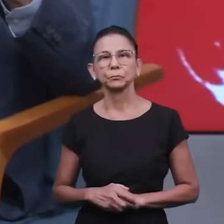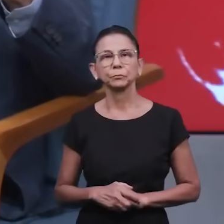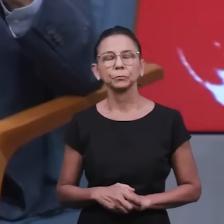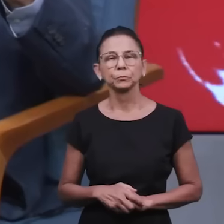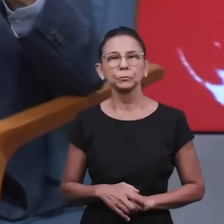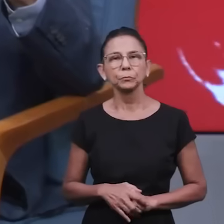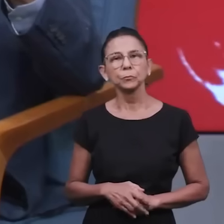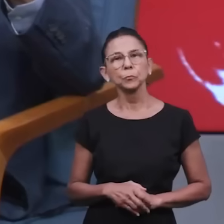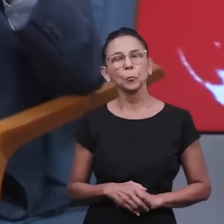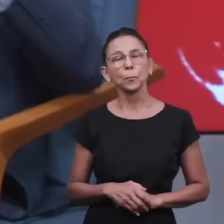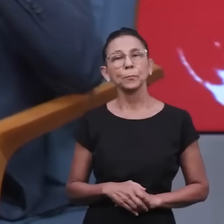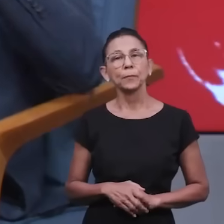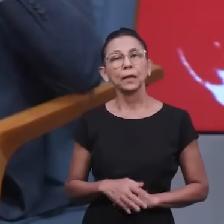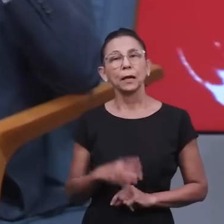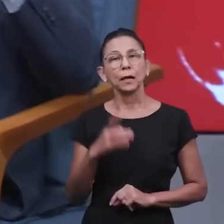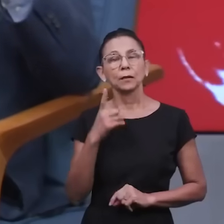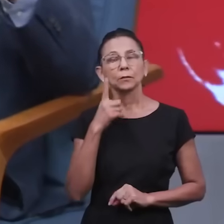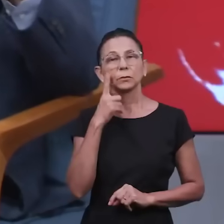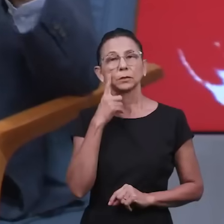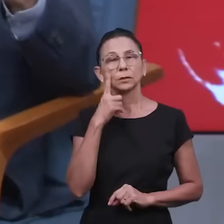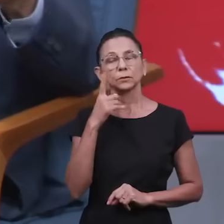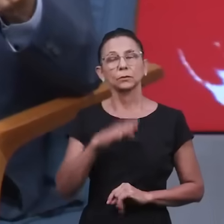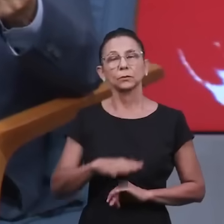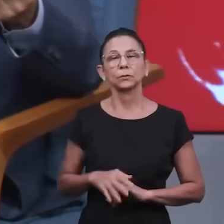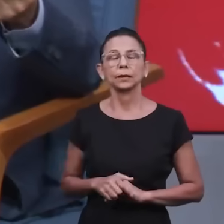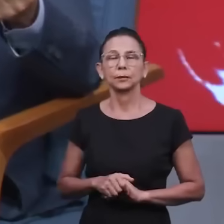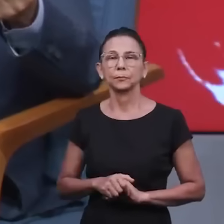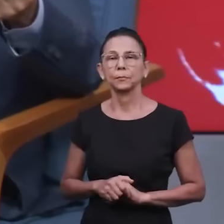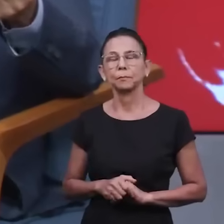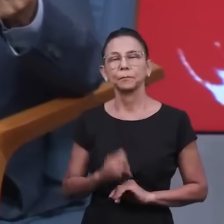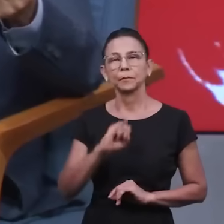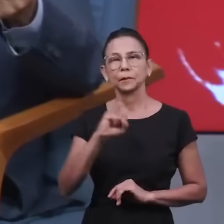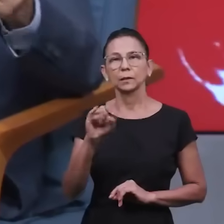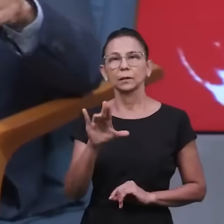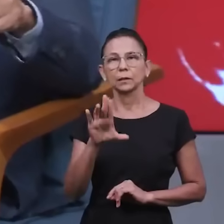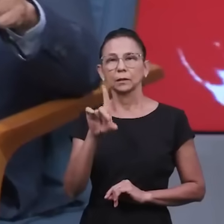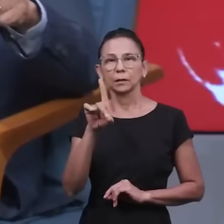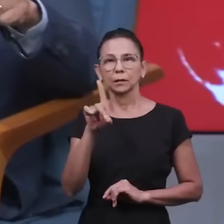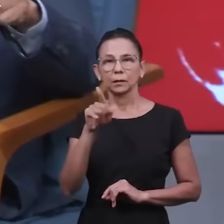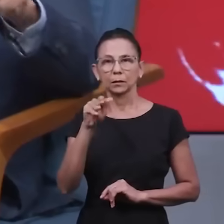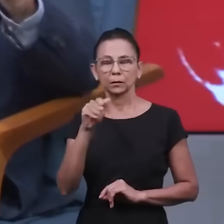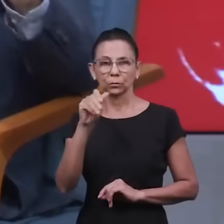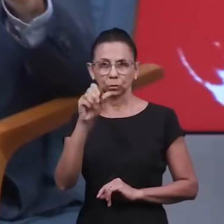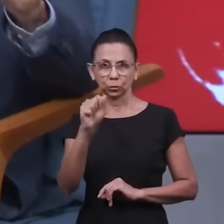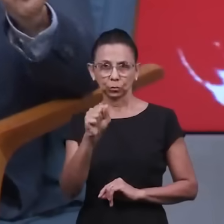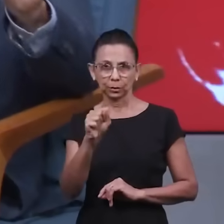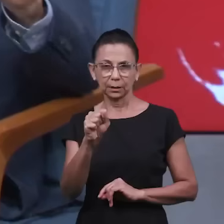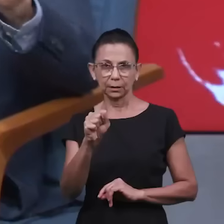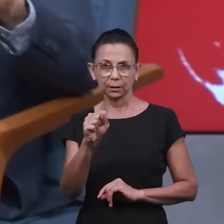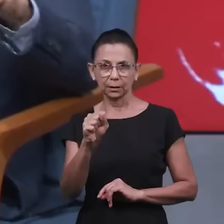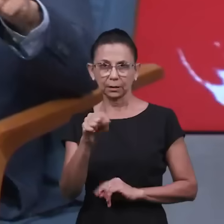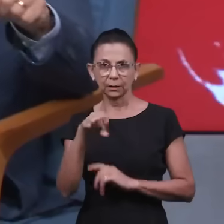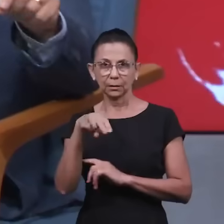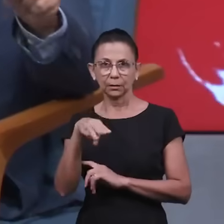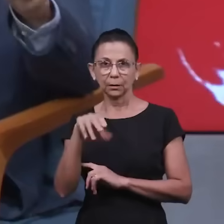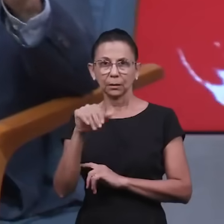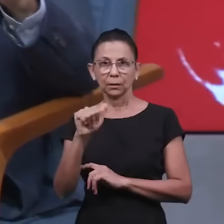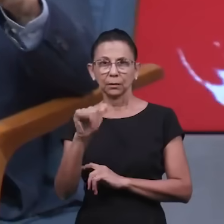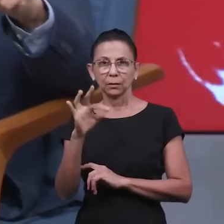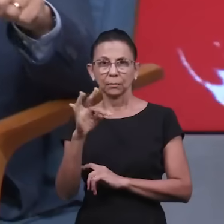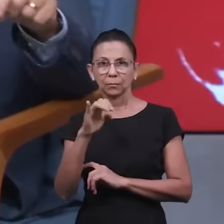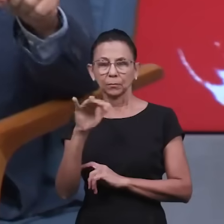por Matias, e vocês vão ver que é uma decisão não isolada, é uma decisão que eles